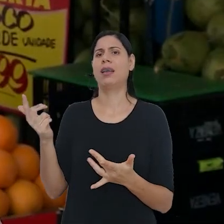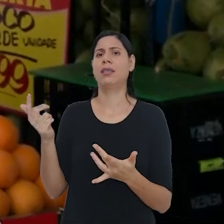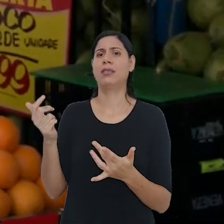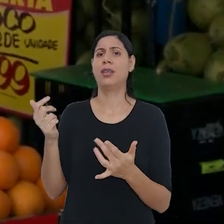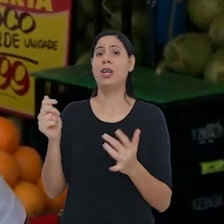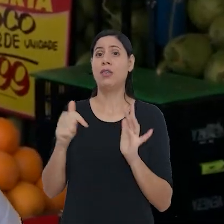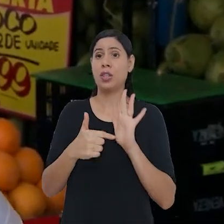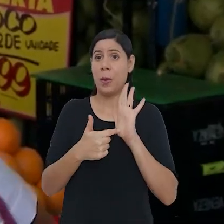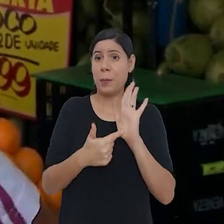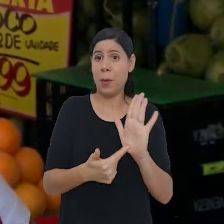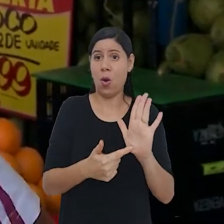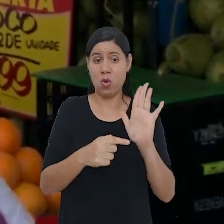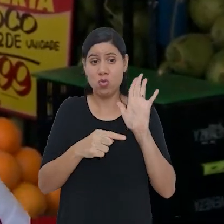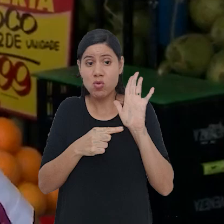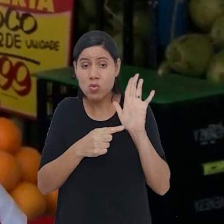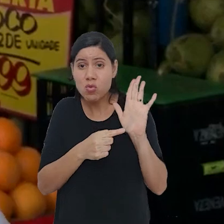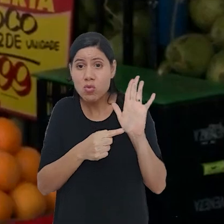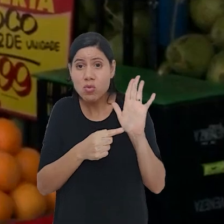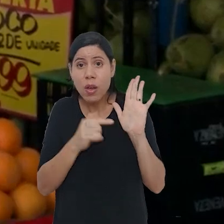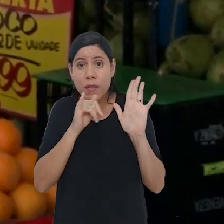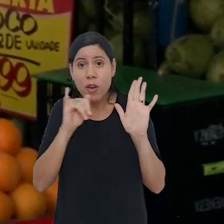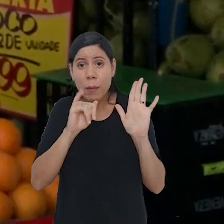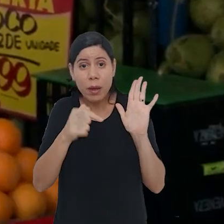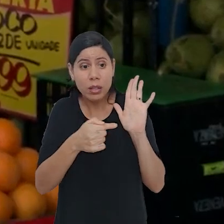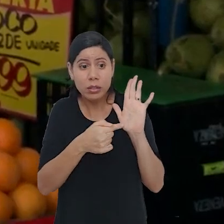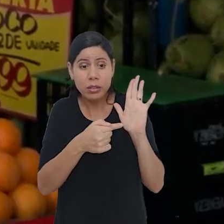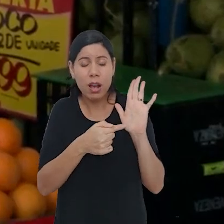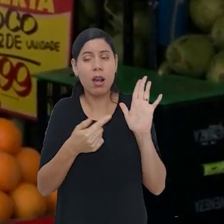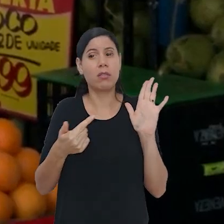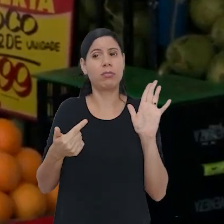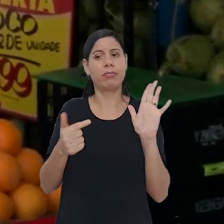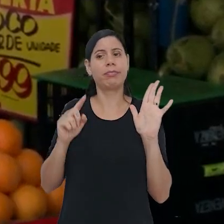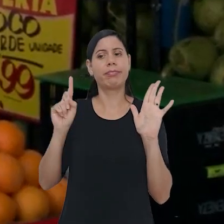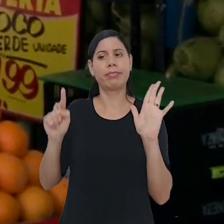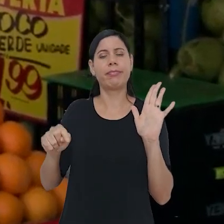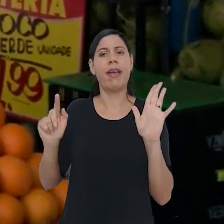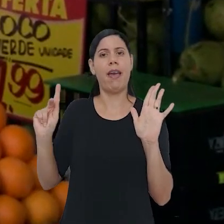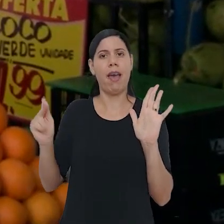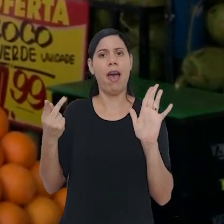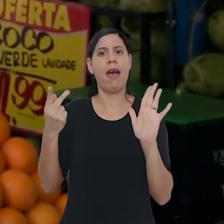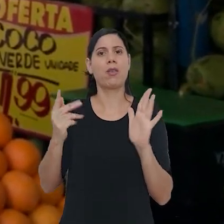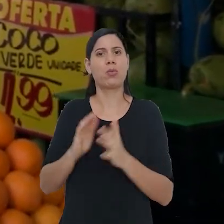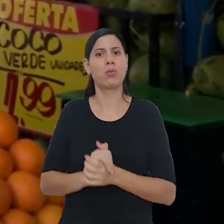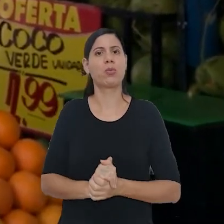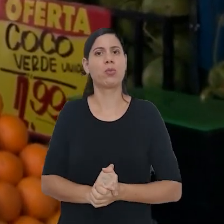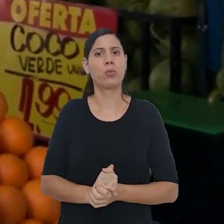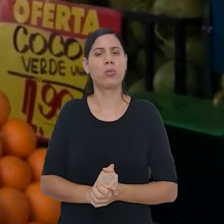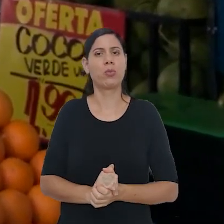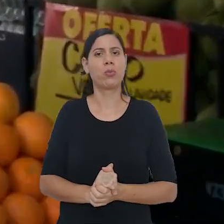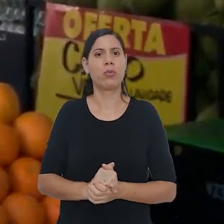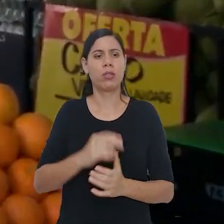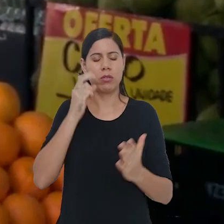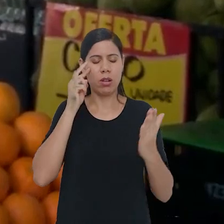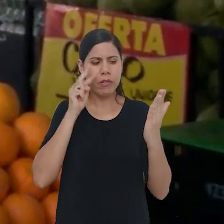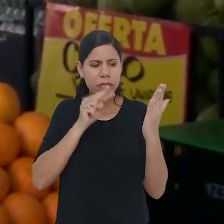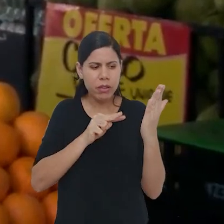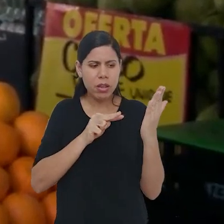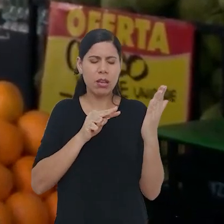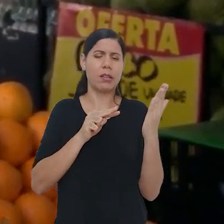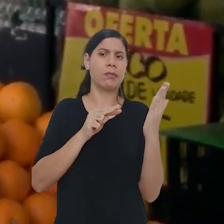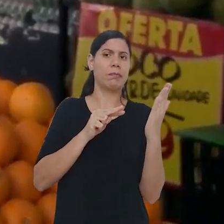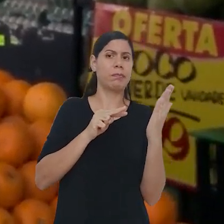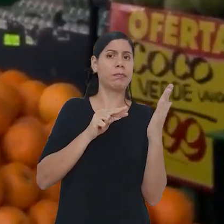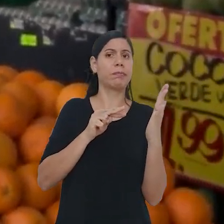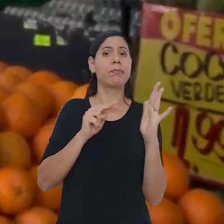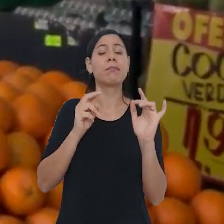claro que você declarar que aquela coisa tem mais do que o conteúdo é uma fraude. Observa